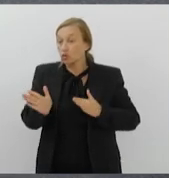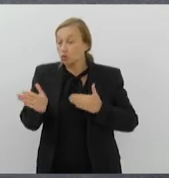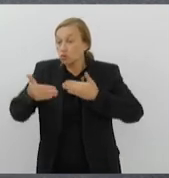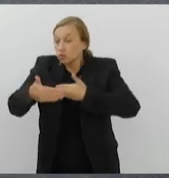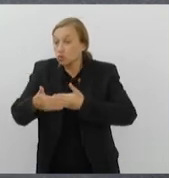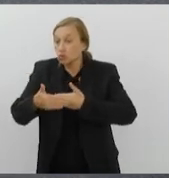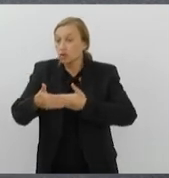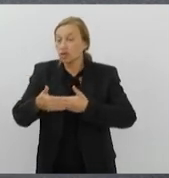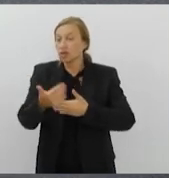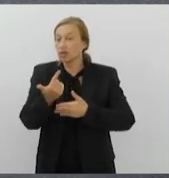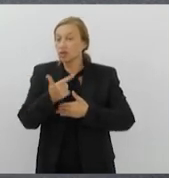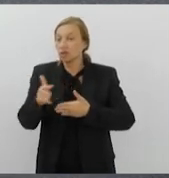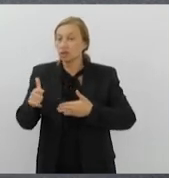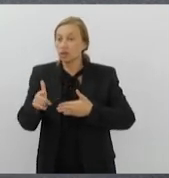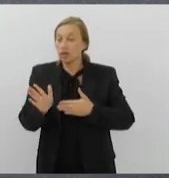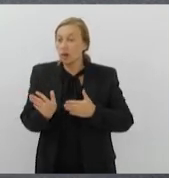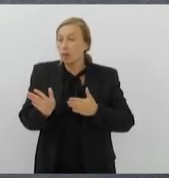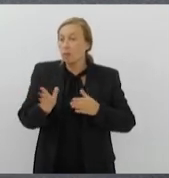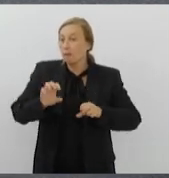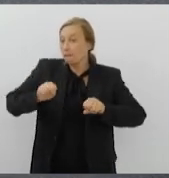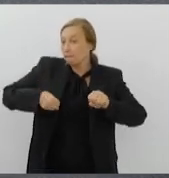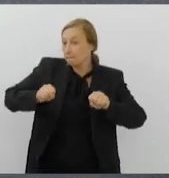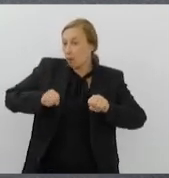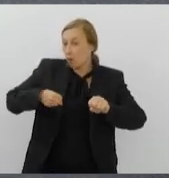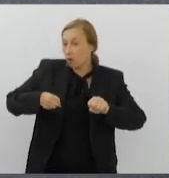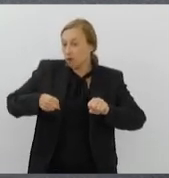estão com motos adulteradas, que estão ali